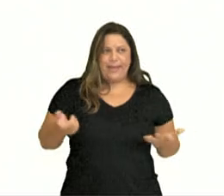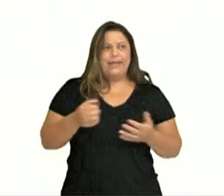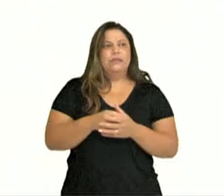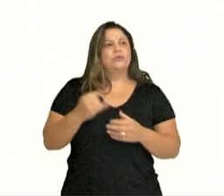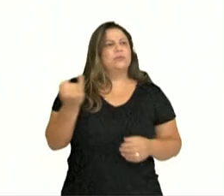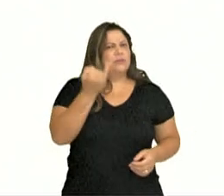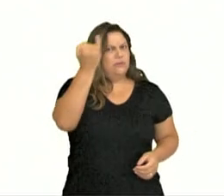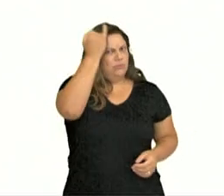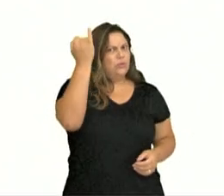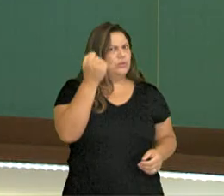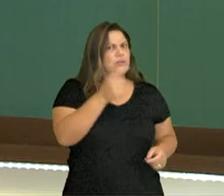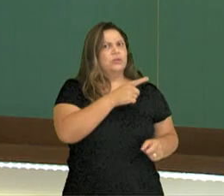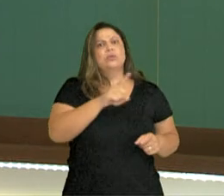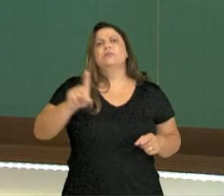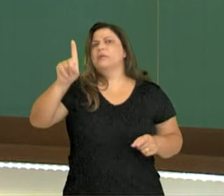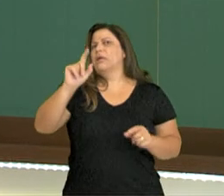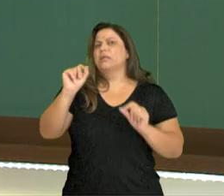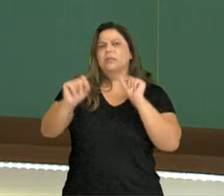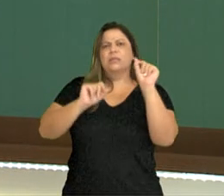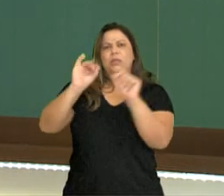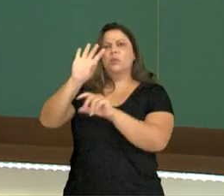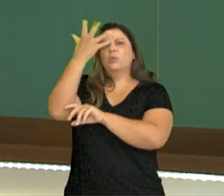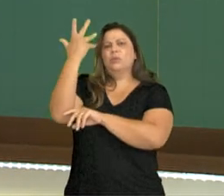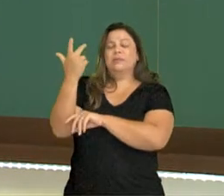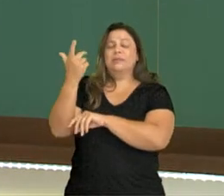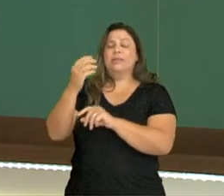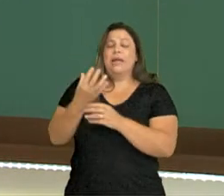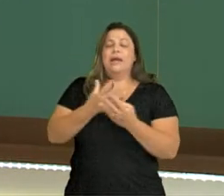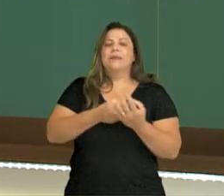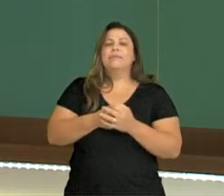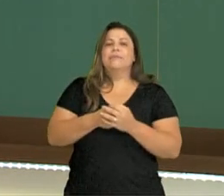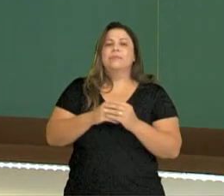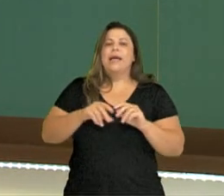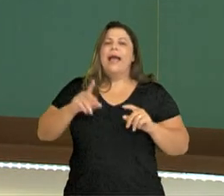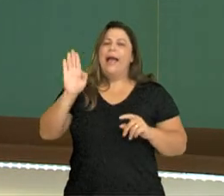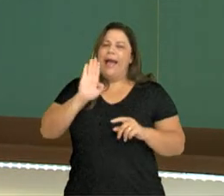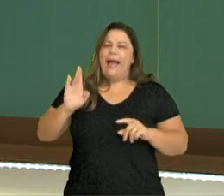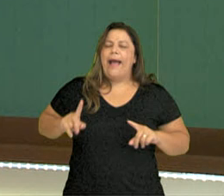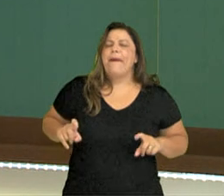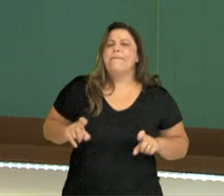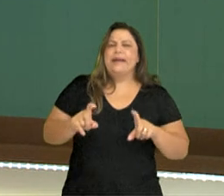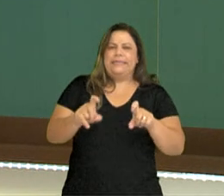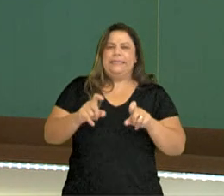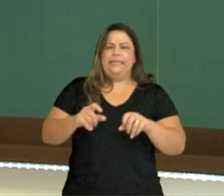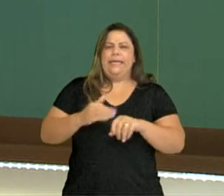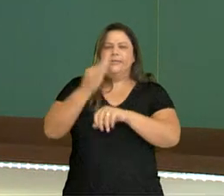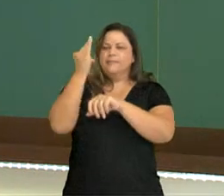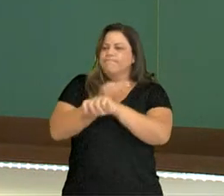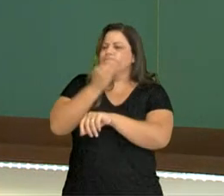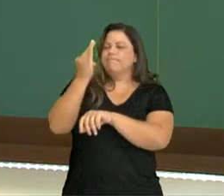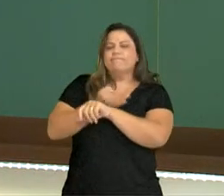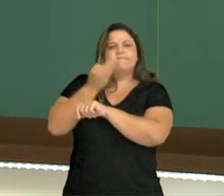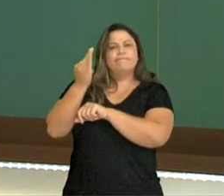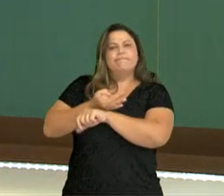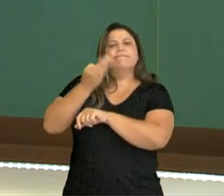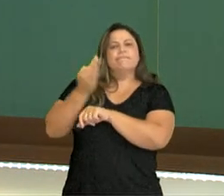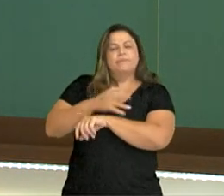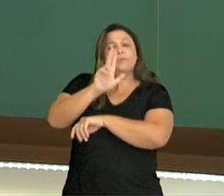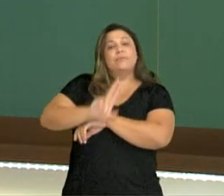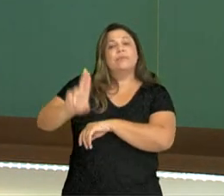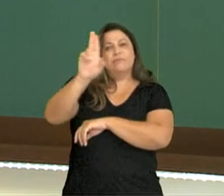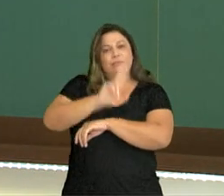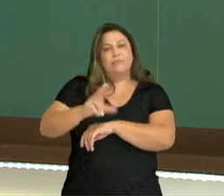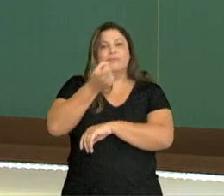justamente para que não ocasione nas superbactérias, que são bactérias que têm resistências, né, que estão tendo resistências pelo uso